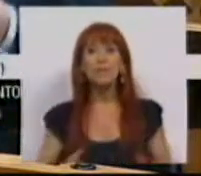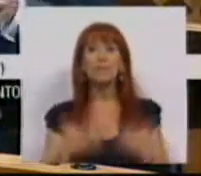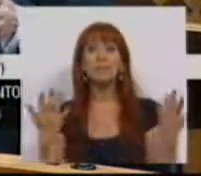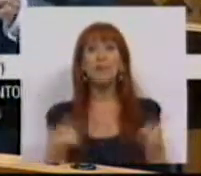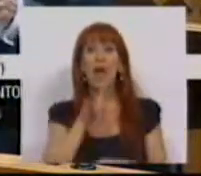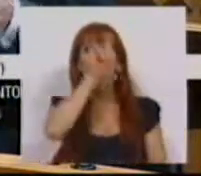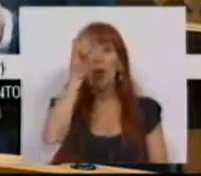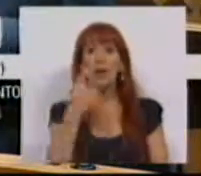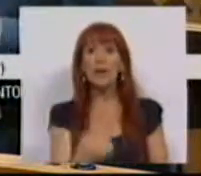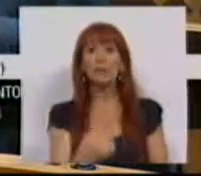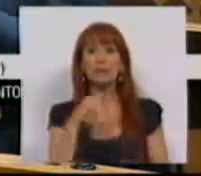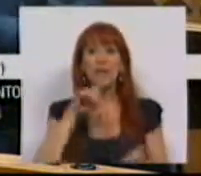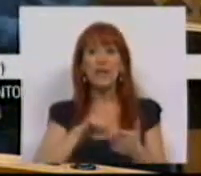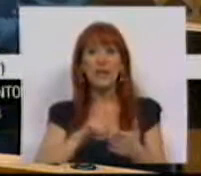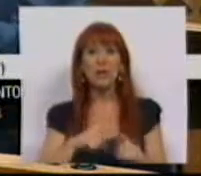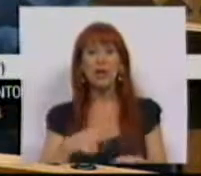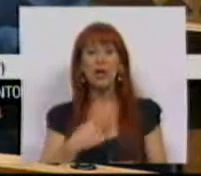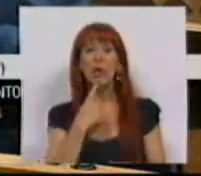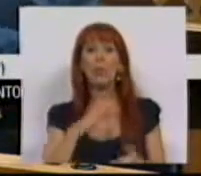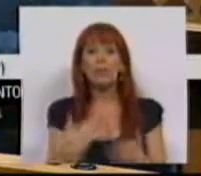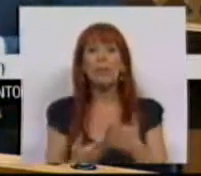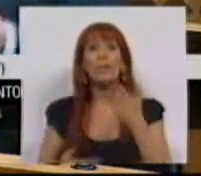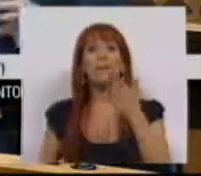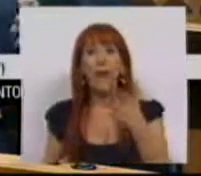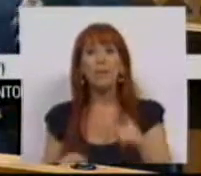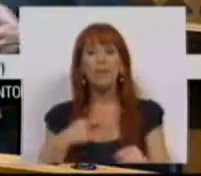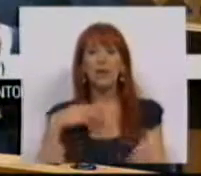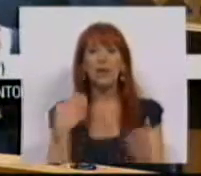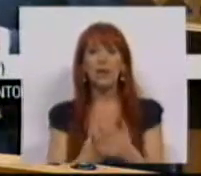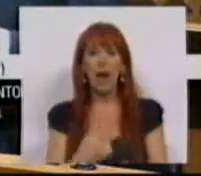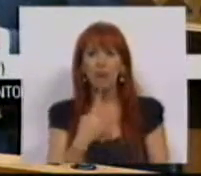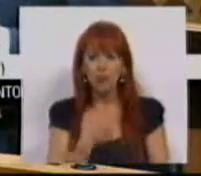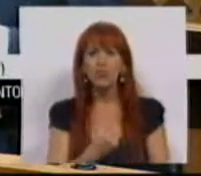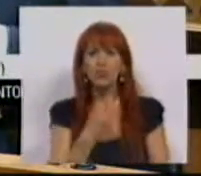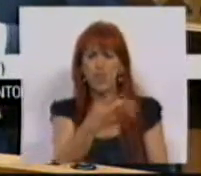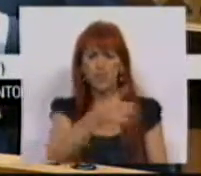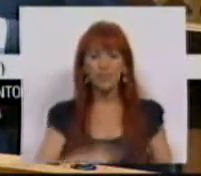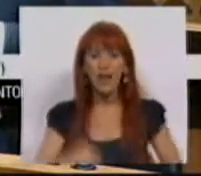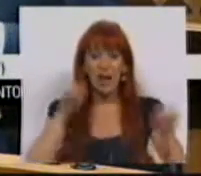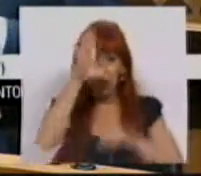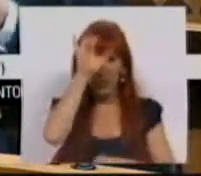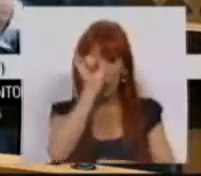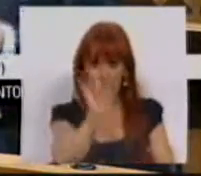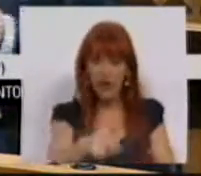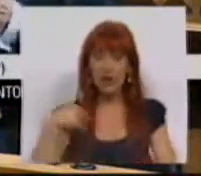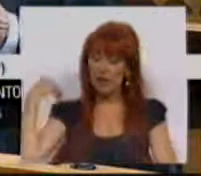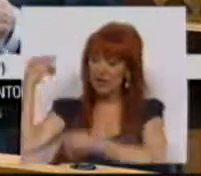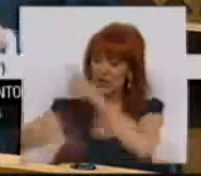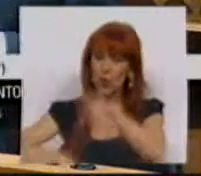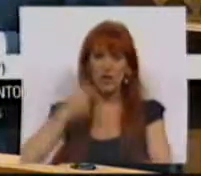há uma questão central que assim se lhe coloca, e coloca há muito. Este governo tem